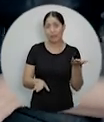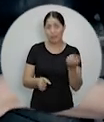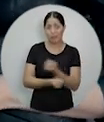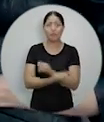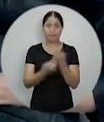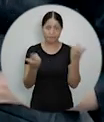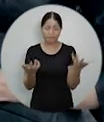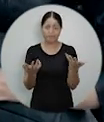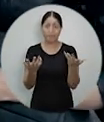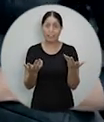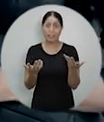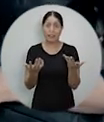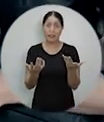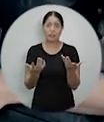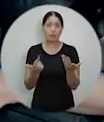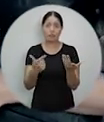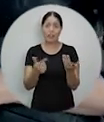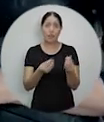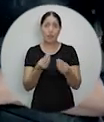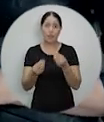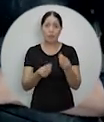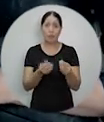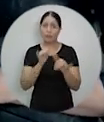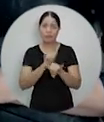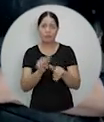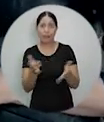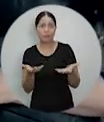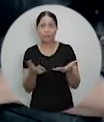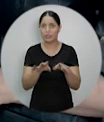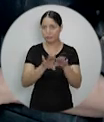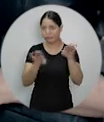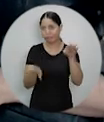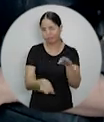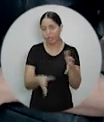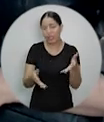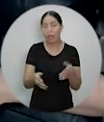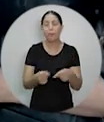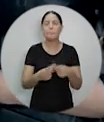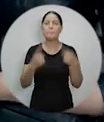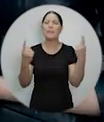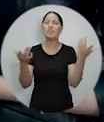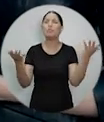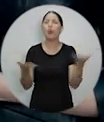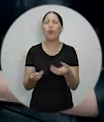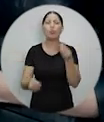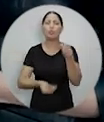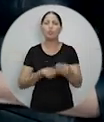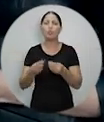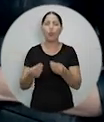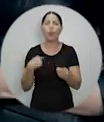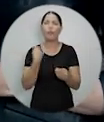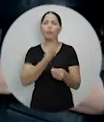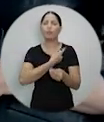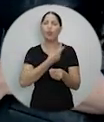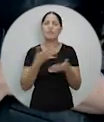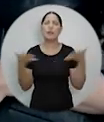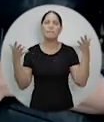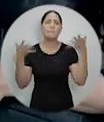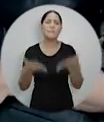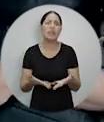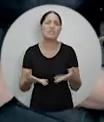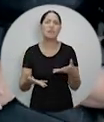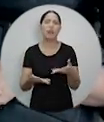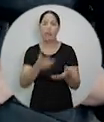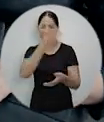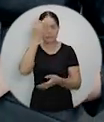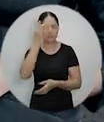não tem como a gente ignorar. Hoje, o que todo mundo pode fazer aí, quem está assistindo a gente